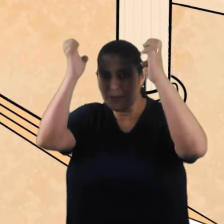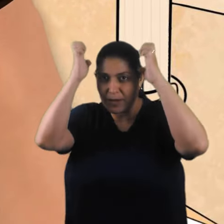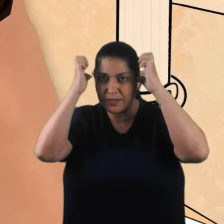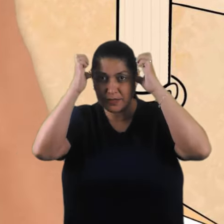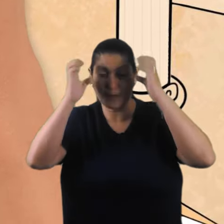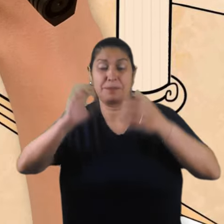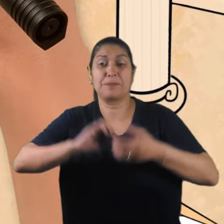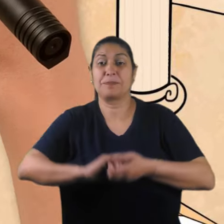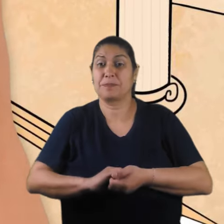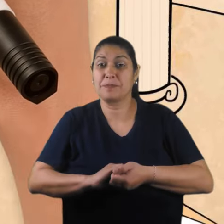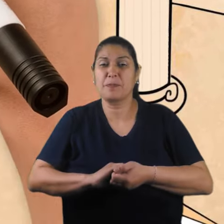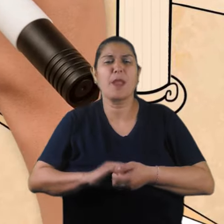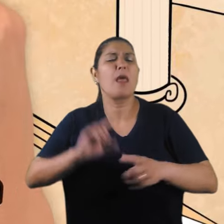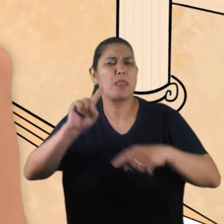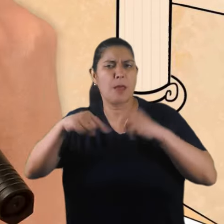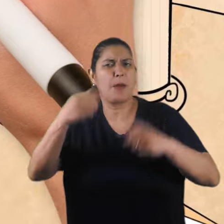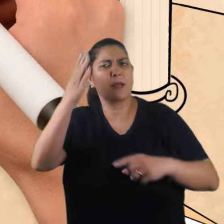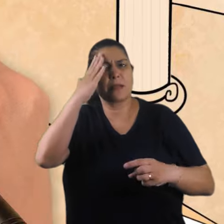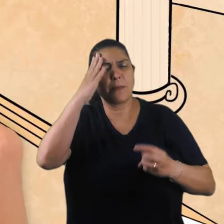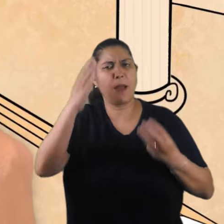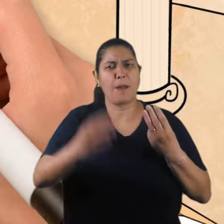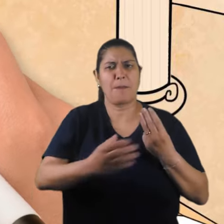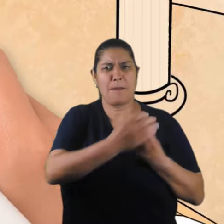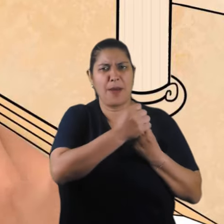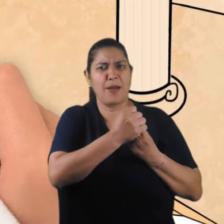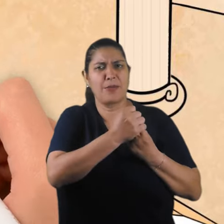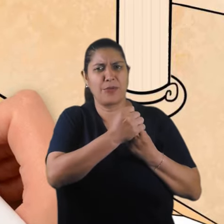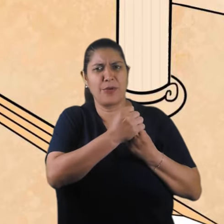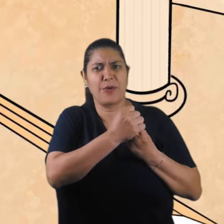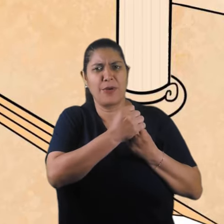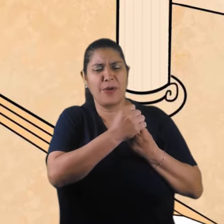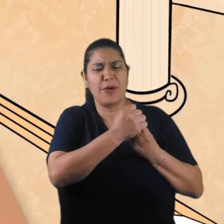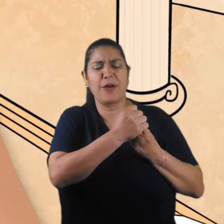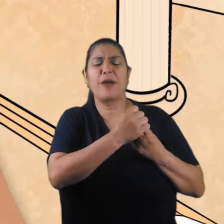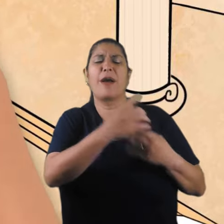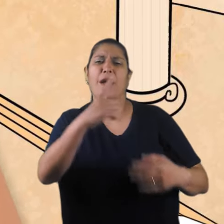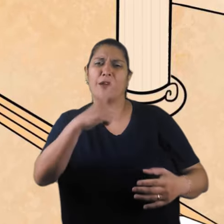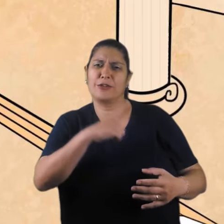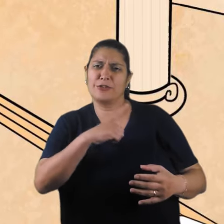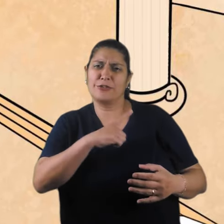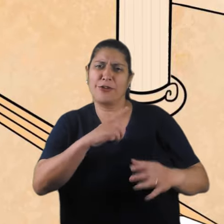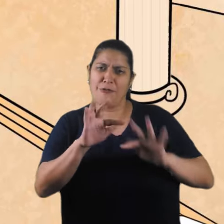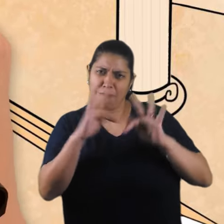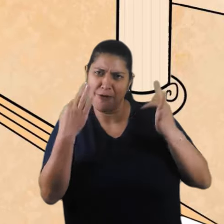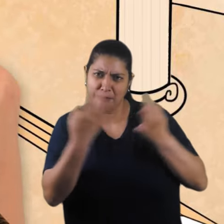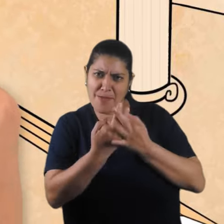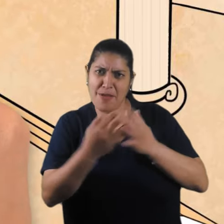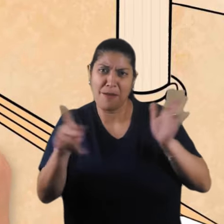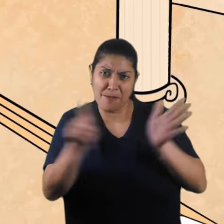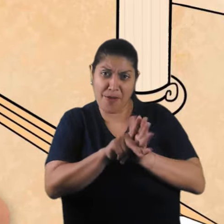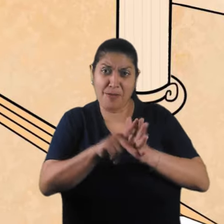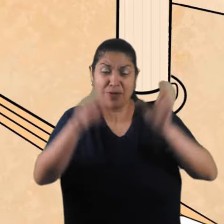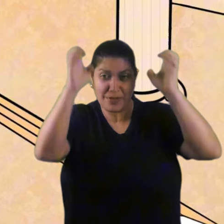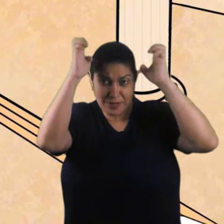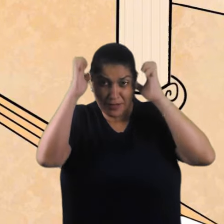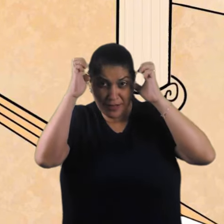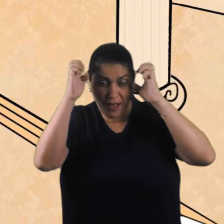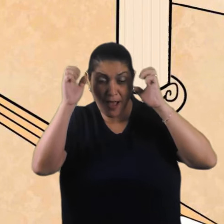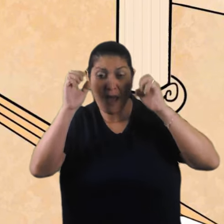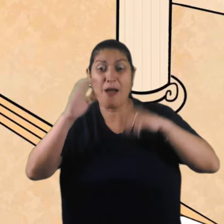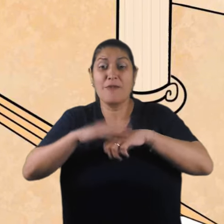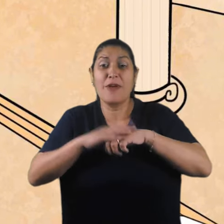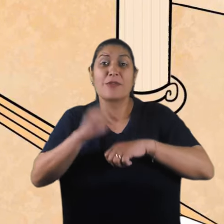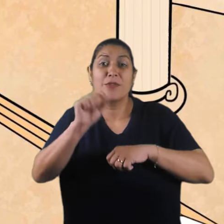de Amã, e depois de saber que Mardoqueu era parente dela, deu a ele seu anel-selo